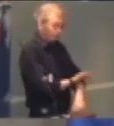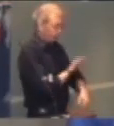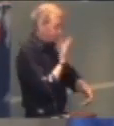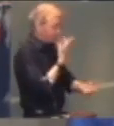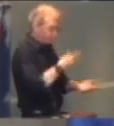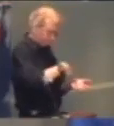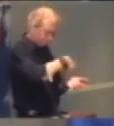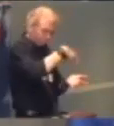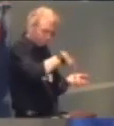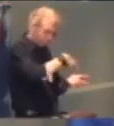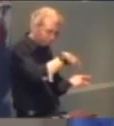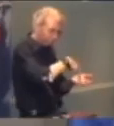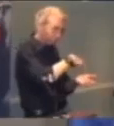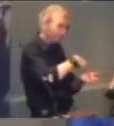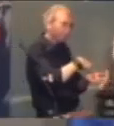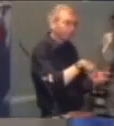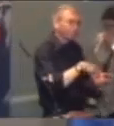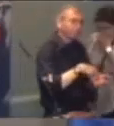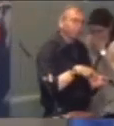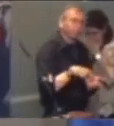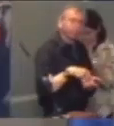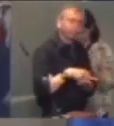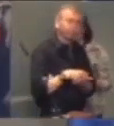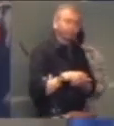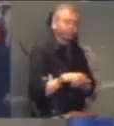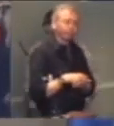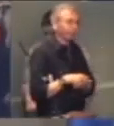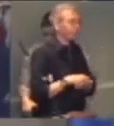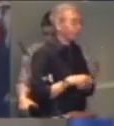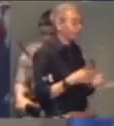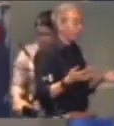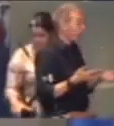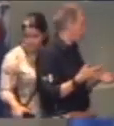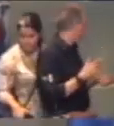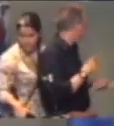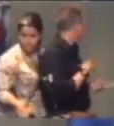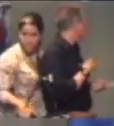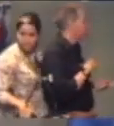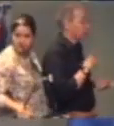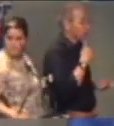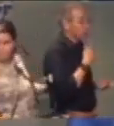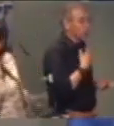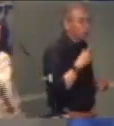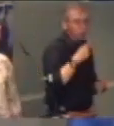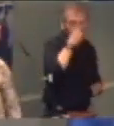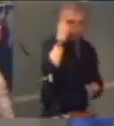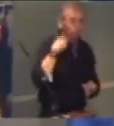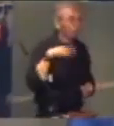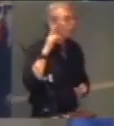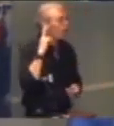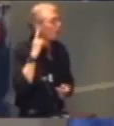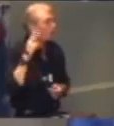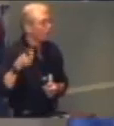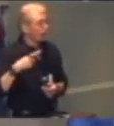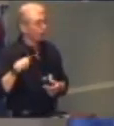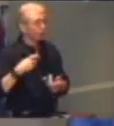emoção de termos agora como defensor azul o senador